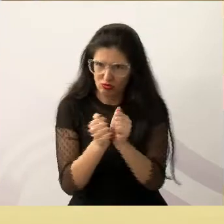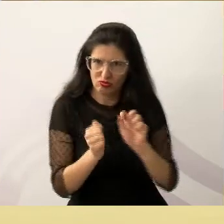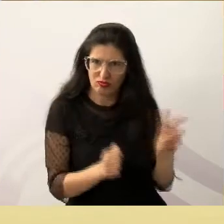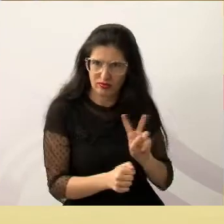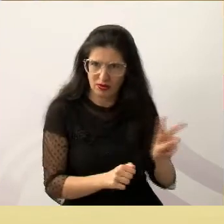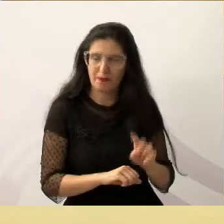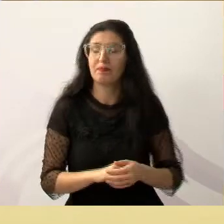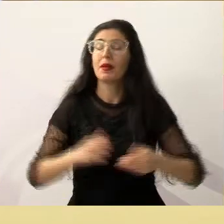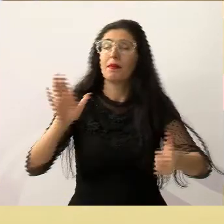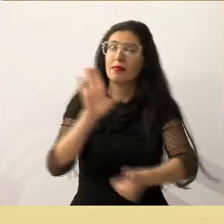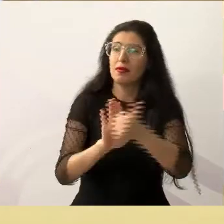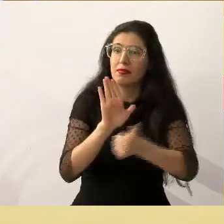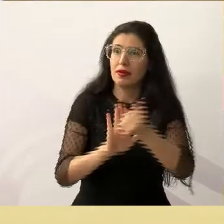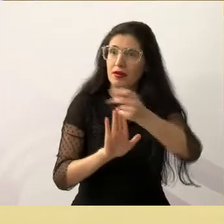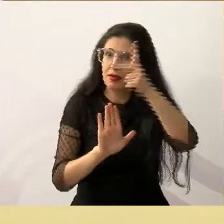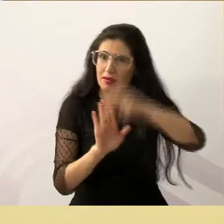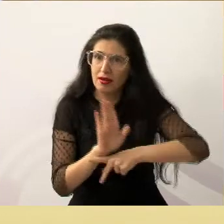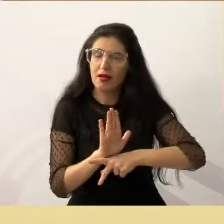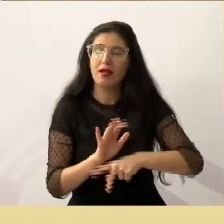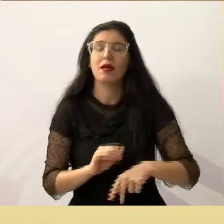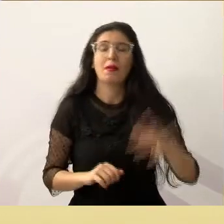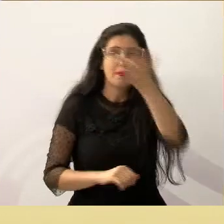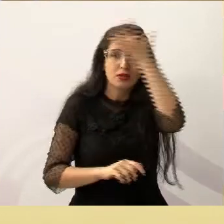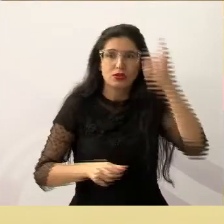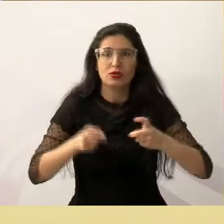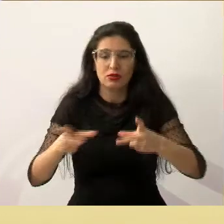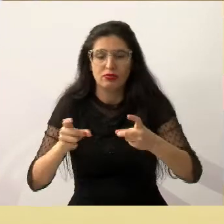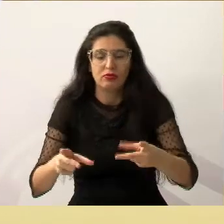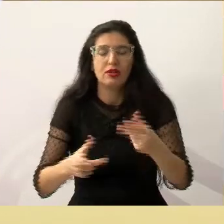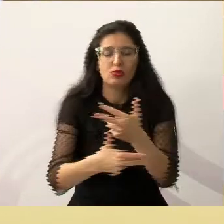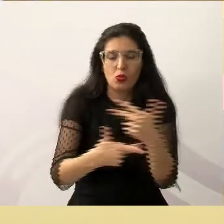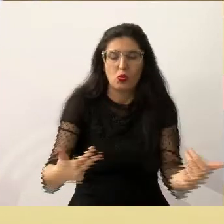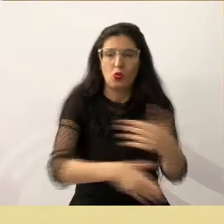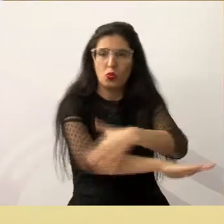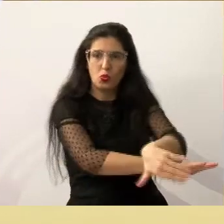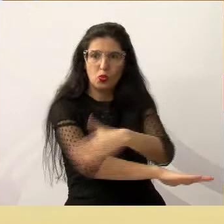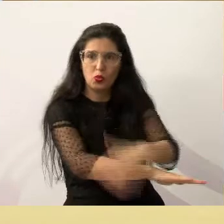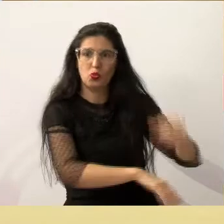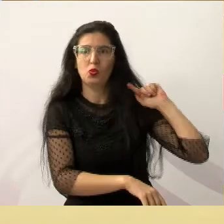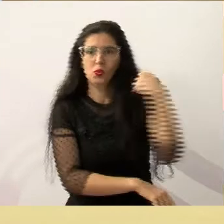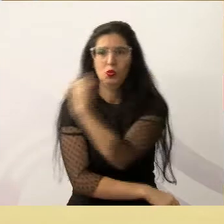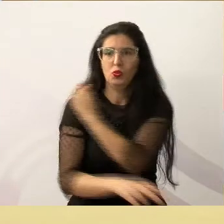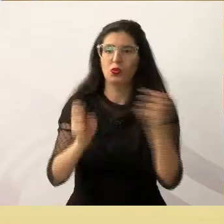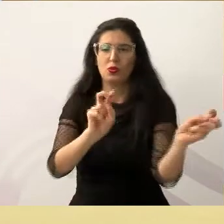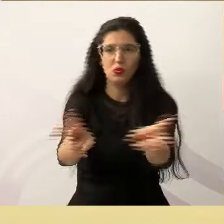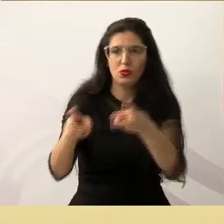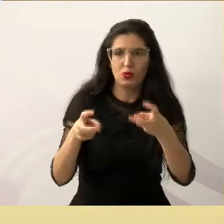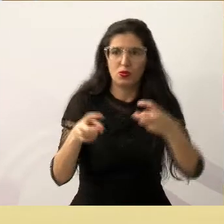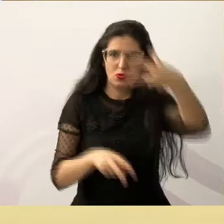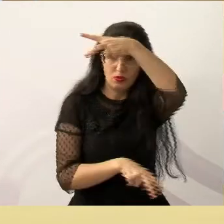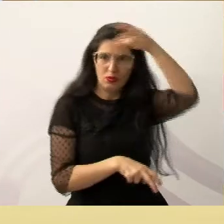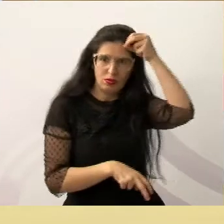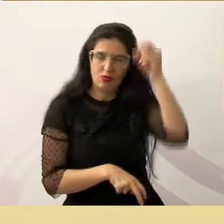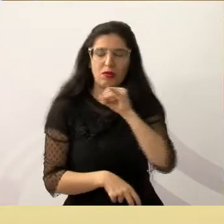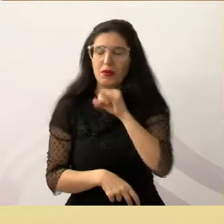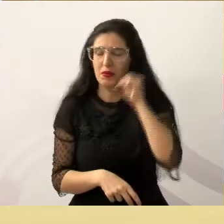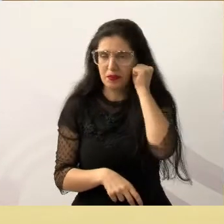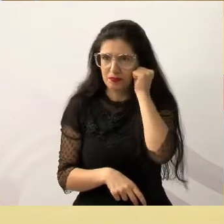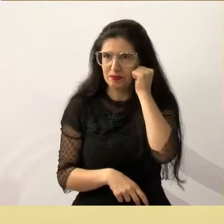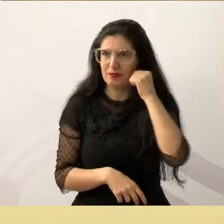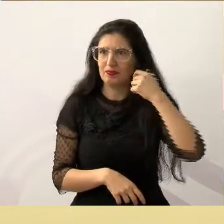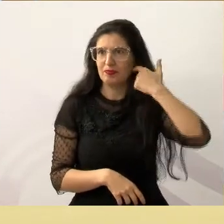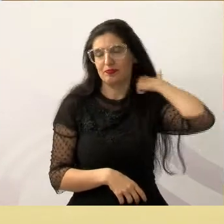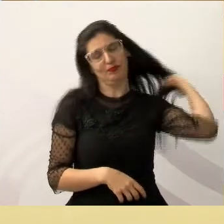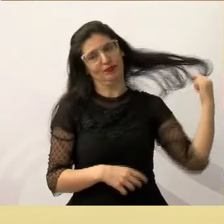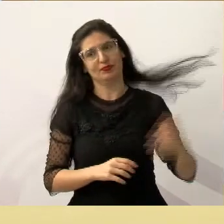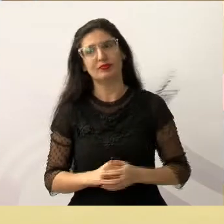ao projeto de lembrar dos ambulantes, né, a gente vê que o prefeito Isaías Santana ele está tomando todas